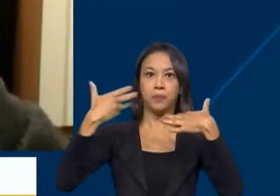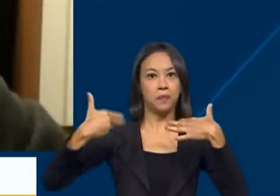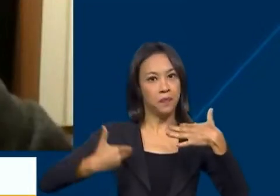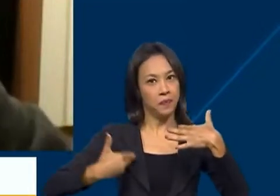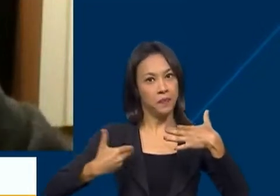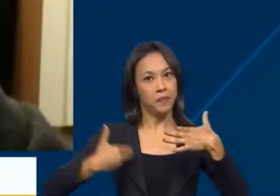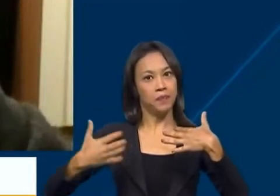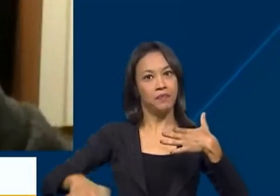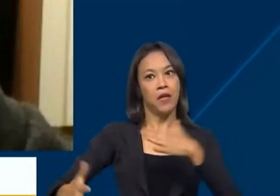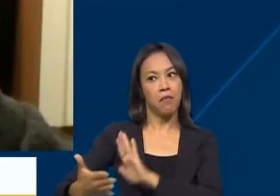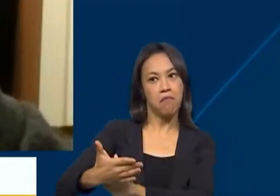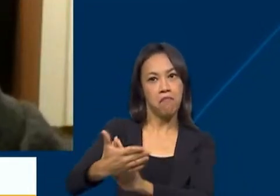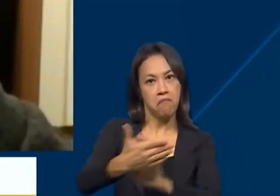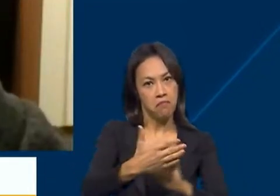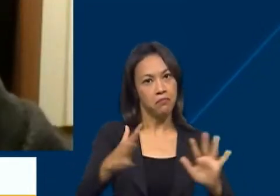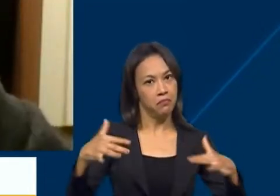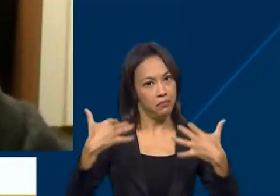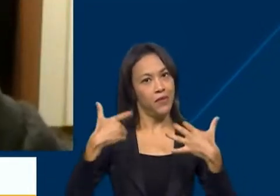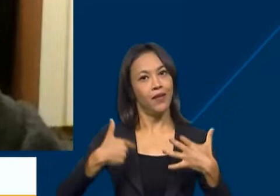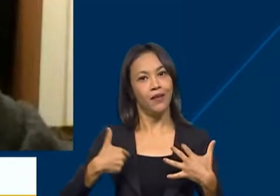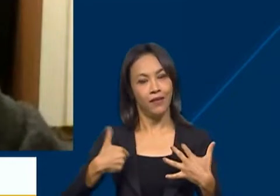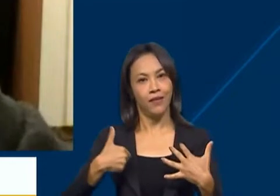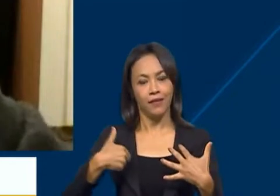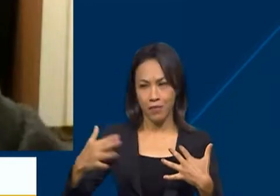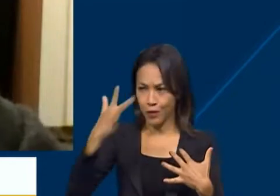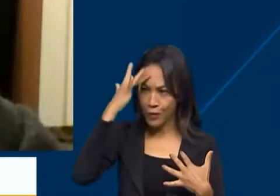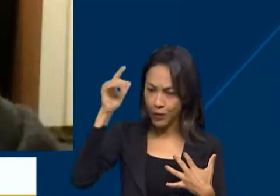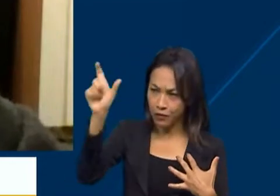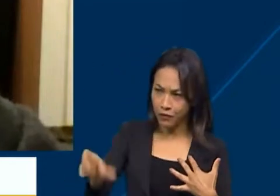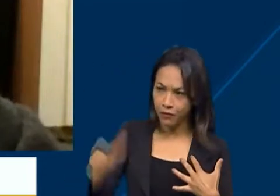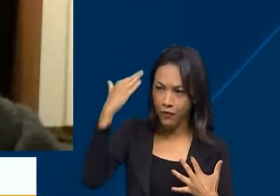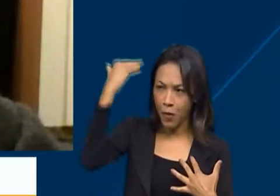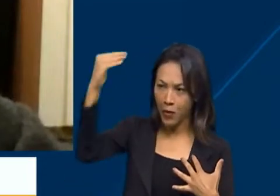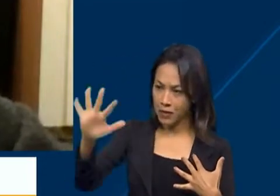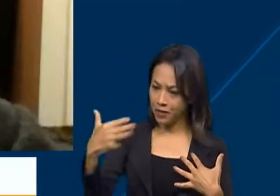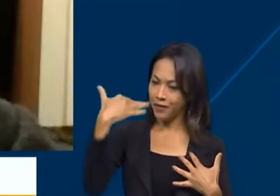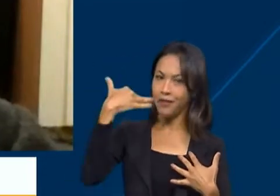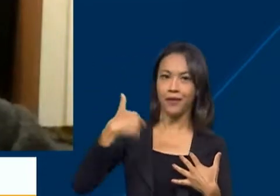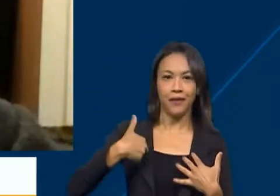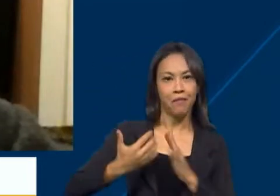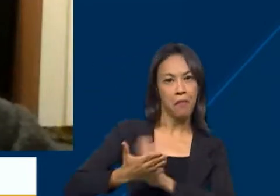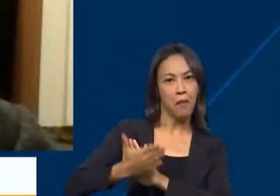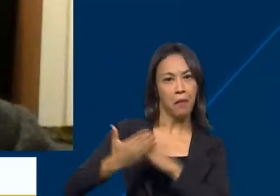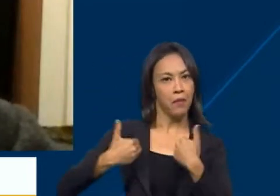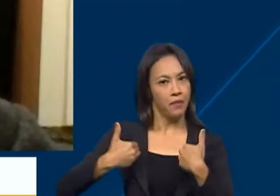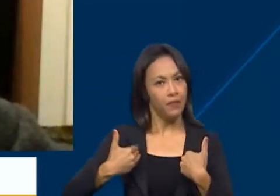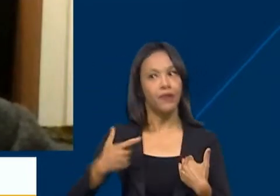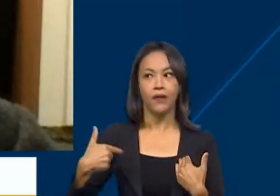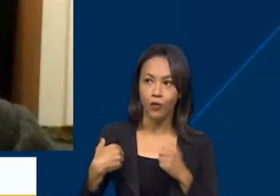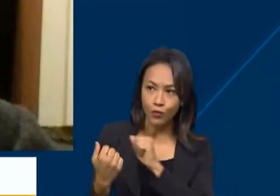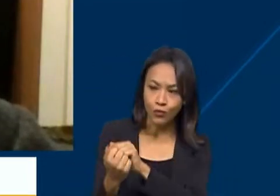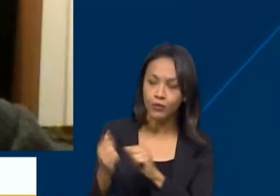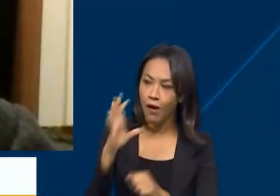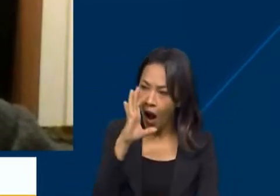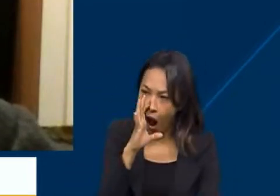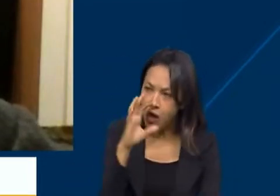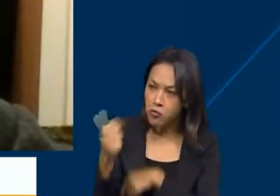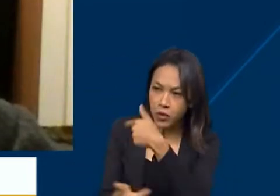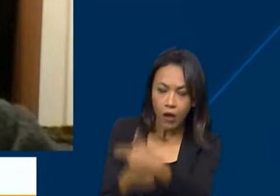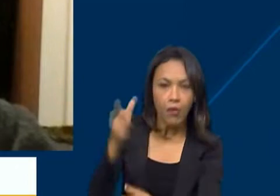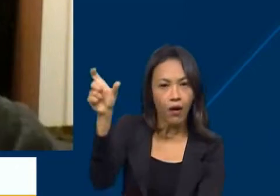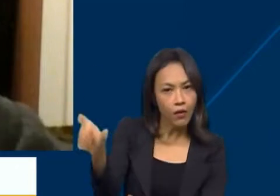pelos grandes artistas que eu sou fã, né? Todos os cineastas que eu amo, que eu adoro, cujo trabalho eu tenho admirado há tanto